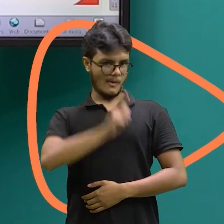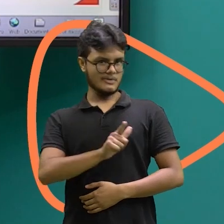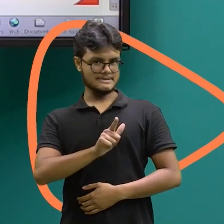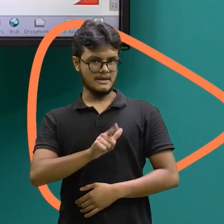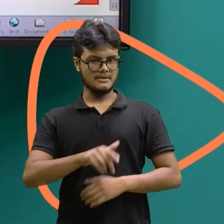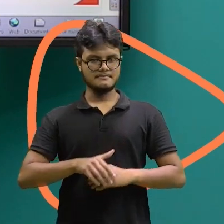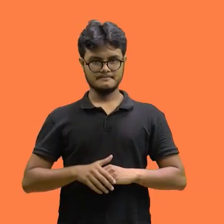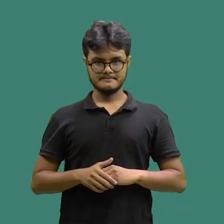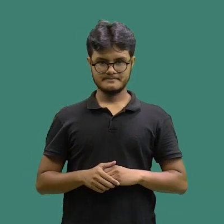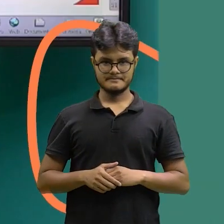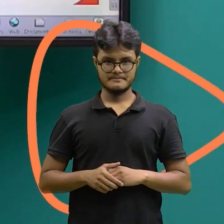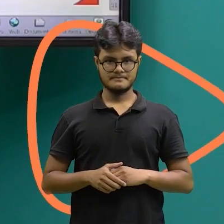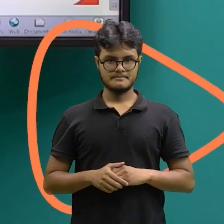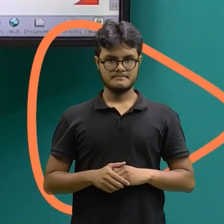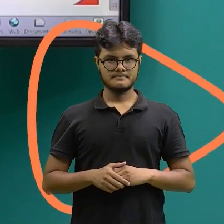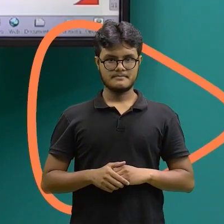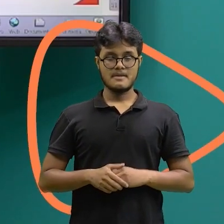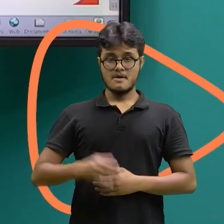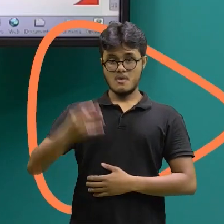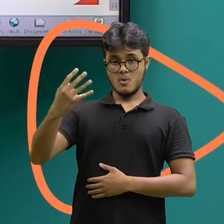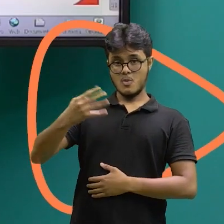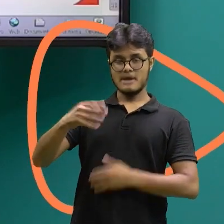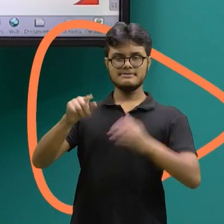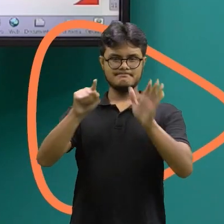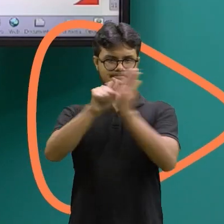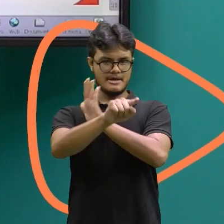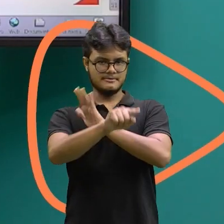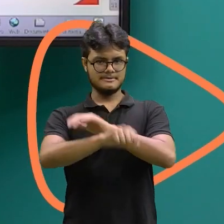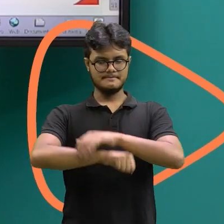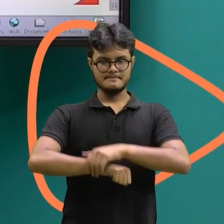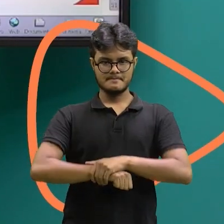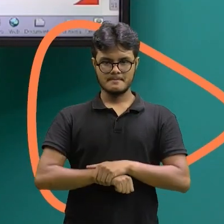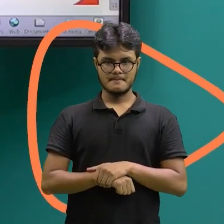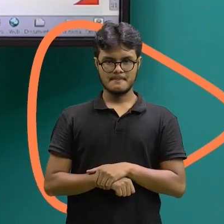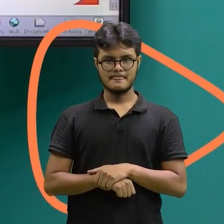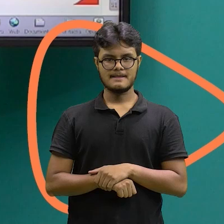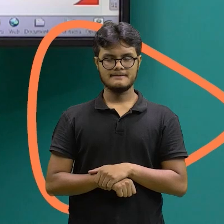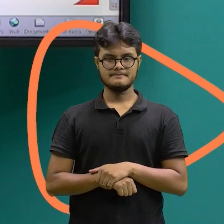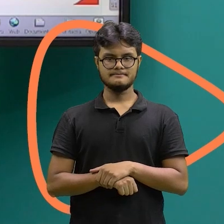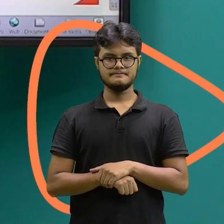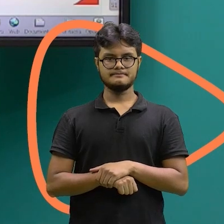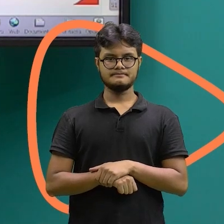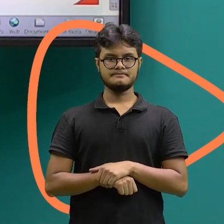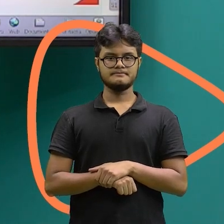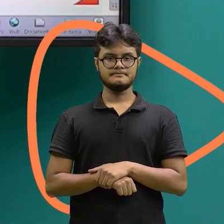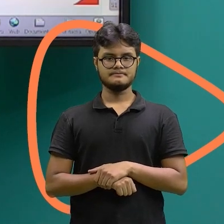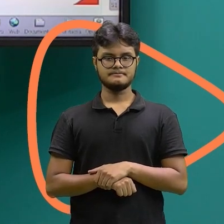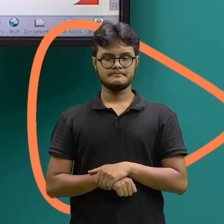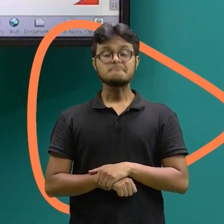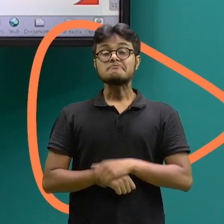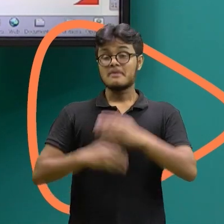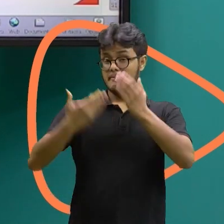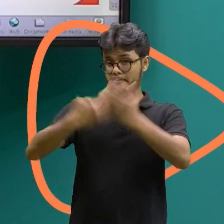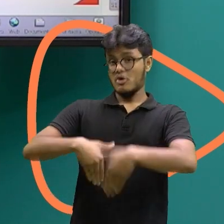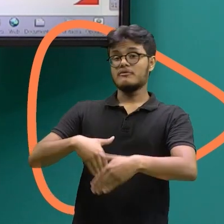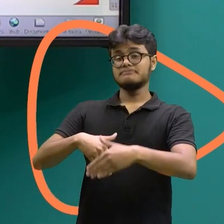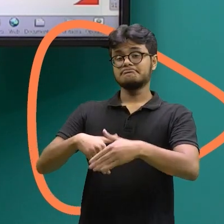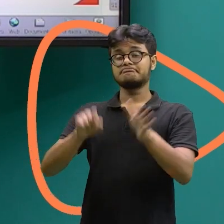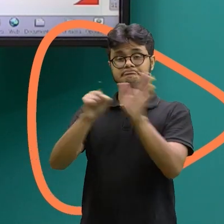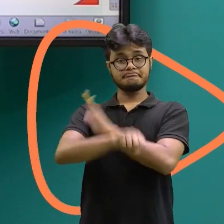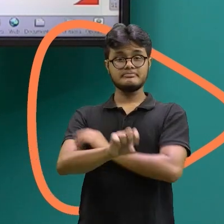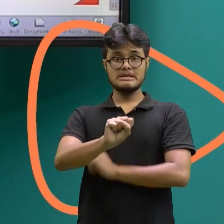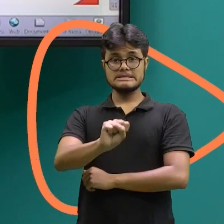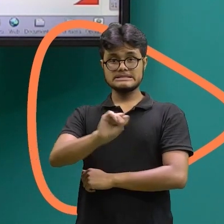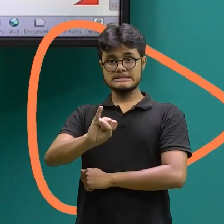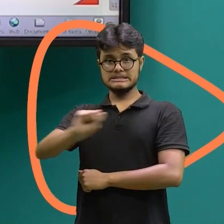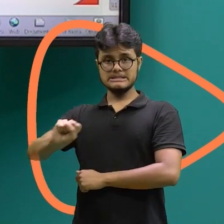corpos neutros. E vamos para a nossa quarta questão. Mais uma questão aí emprestada aí do SIS3 para a gente compreender aí como é